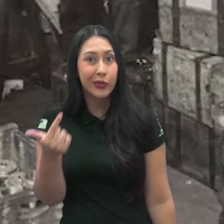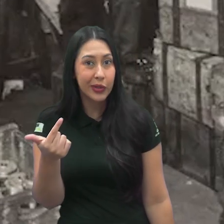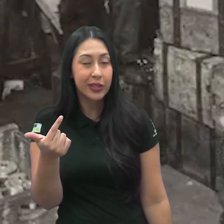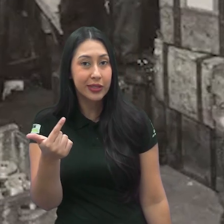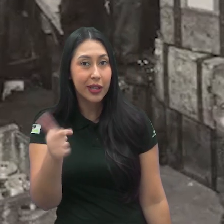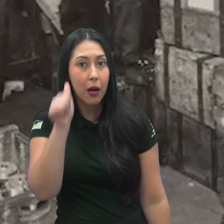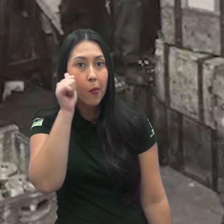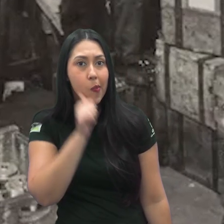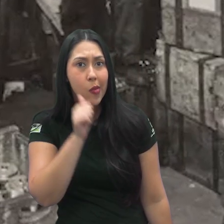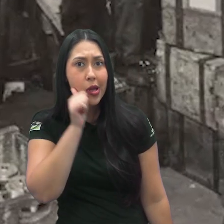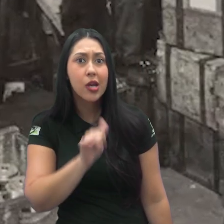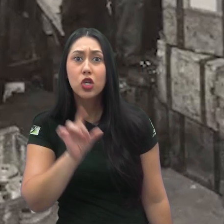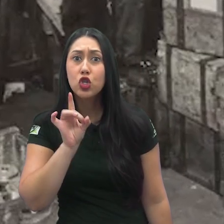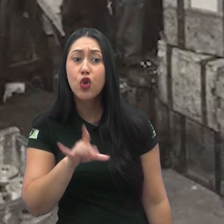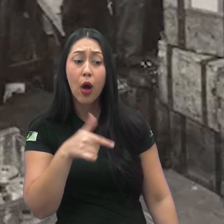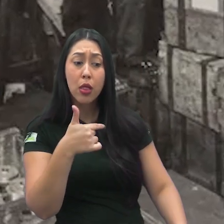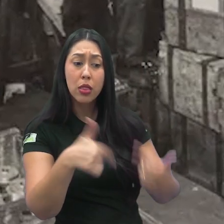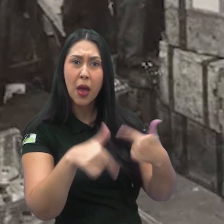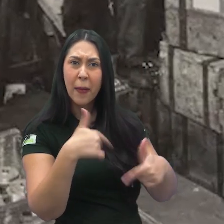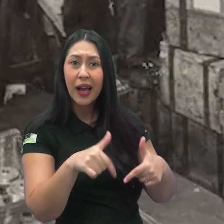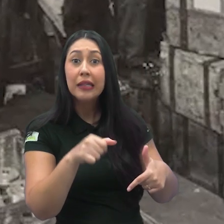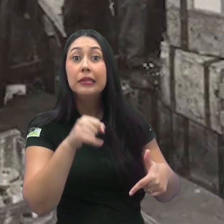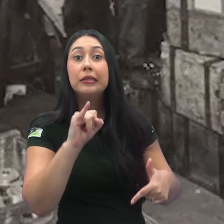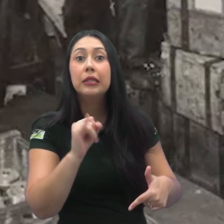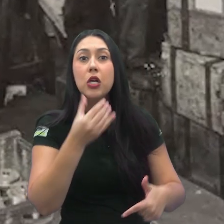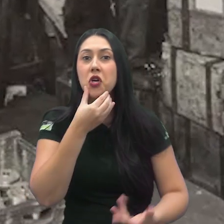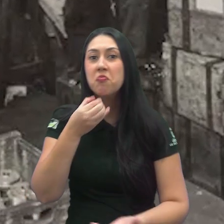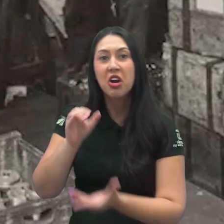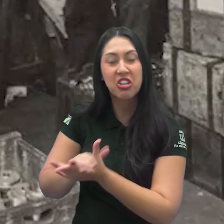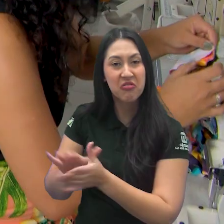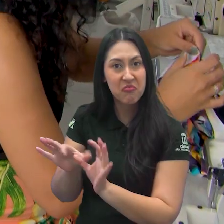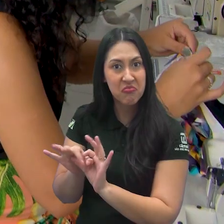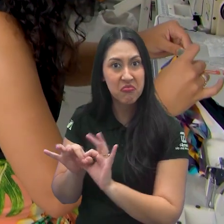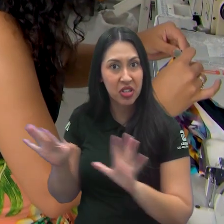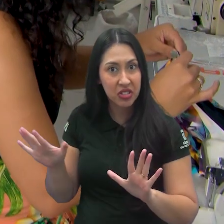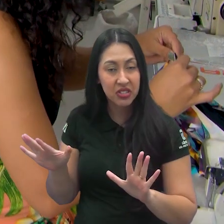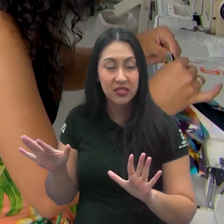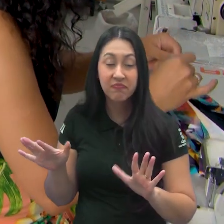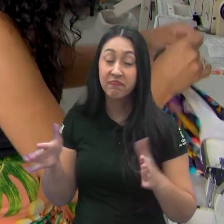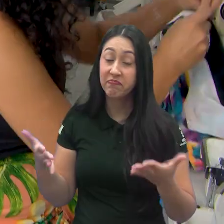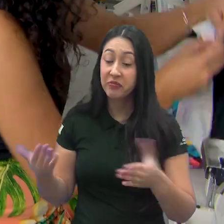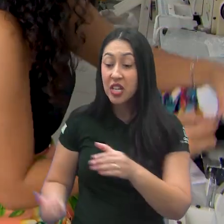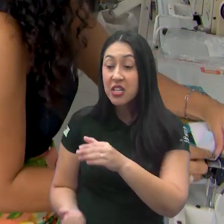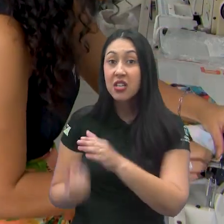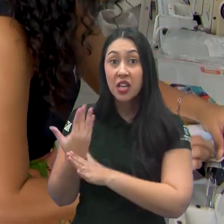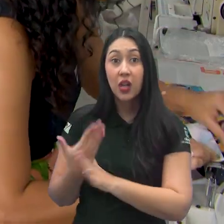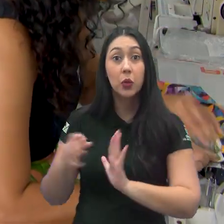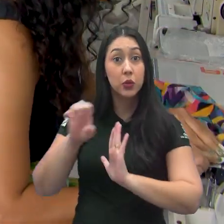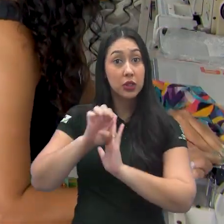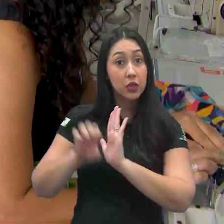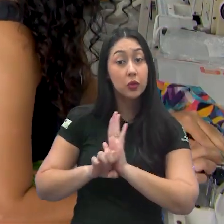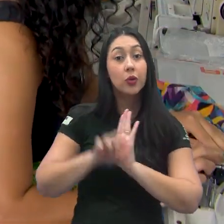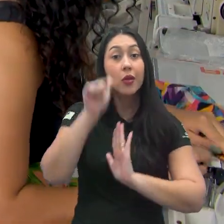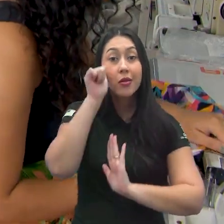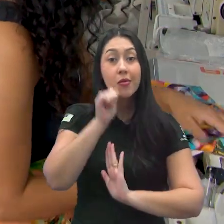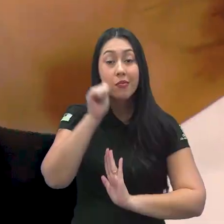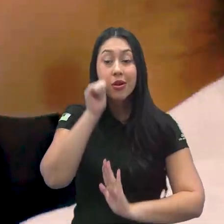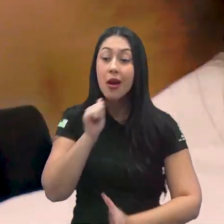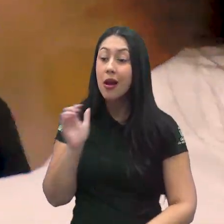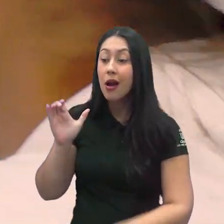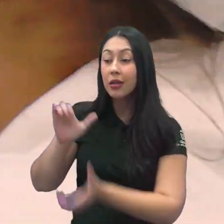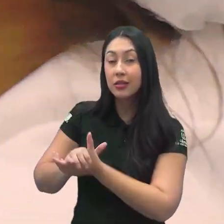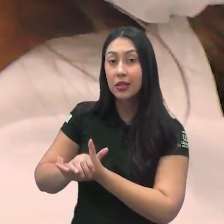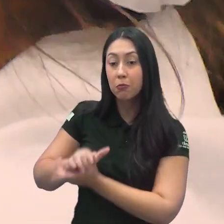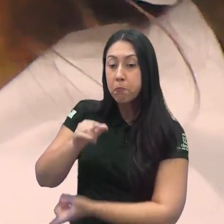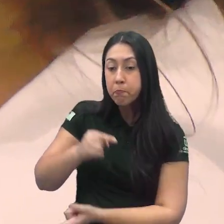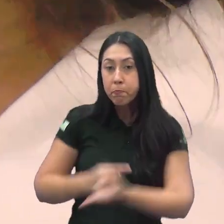1962 as mulheres só podiam trabalhar com autorização do marido? A partir da criação do Estatuto da Mulher Casada,